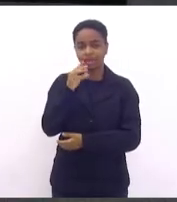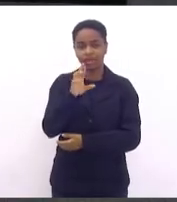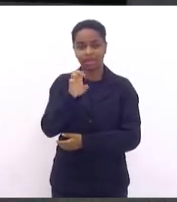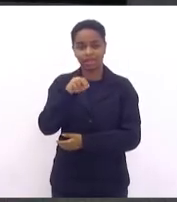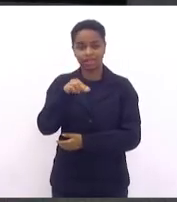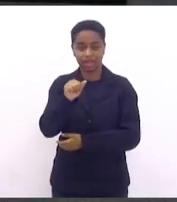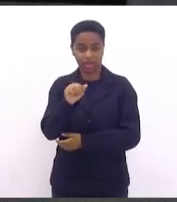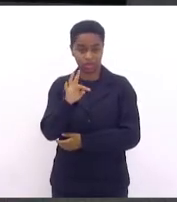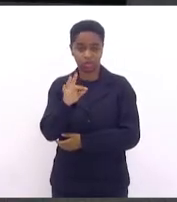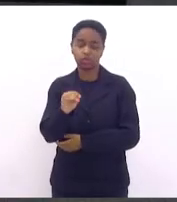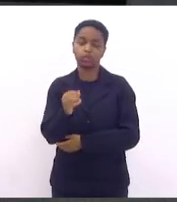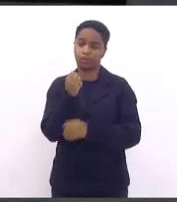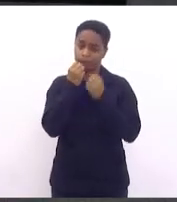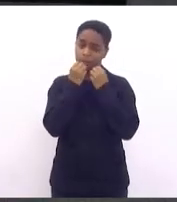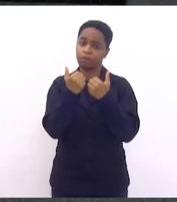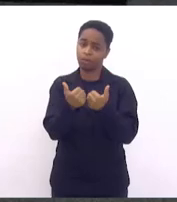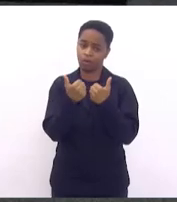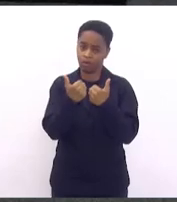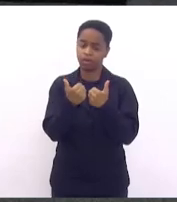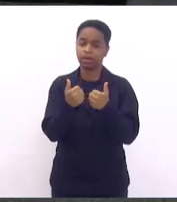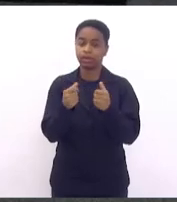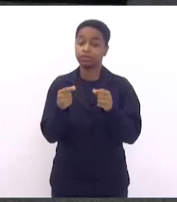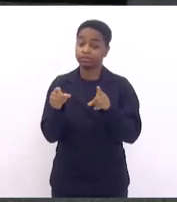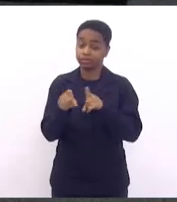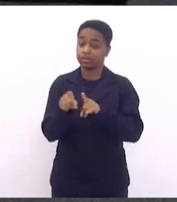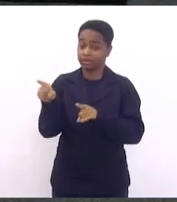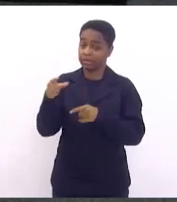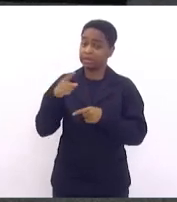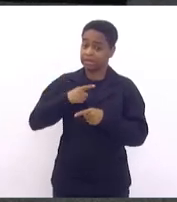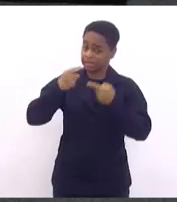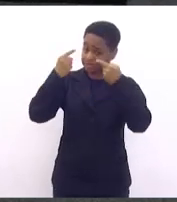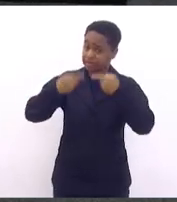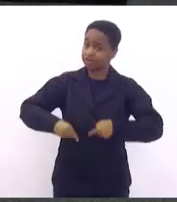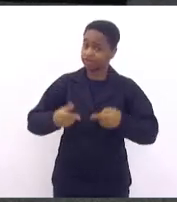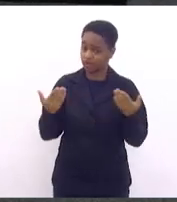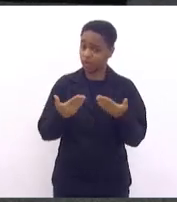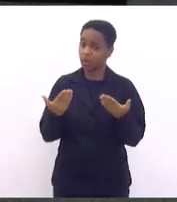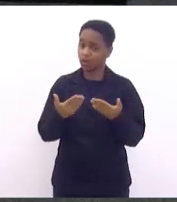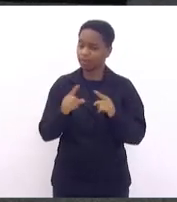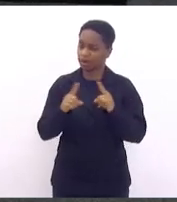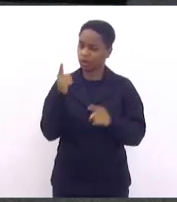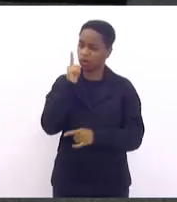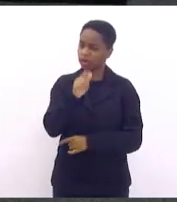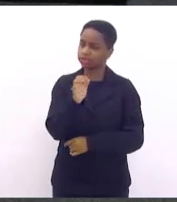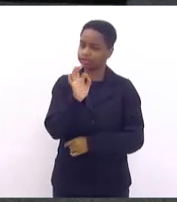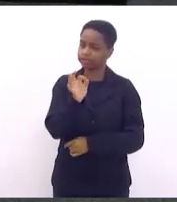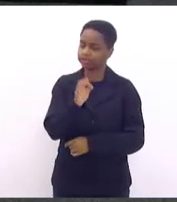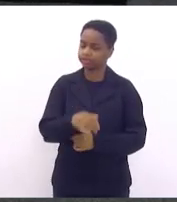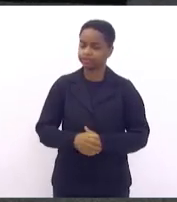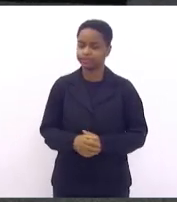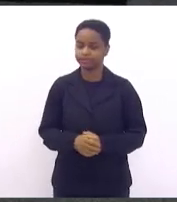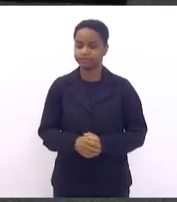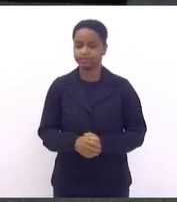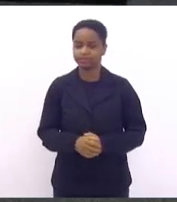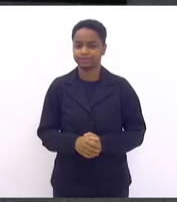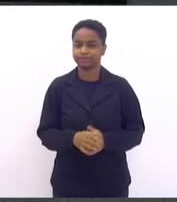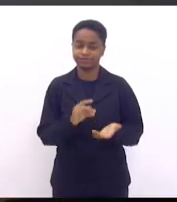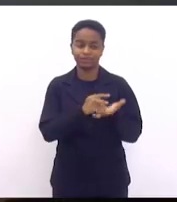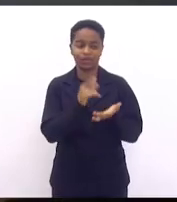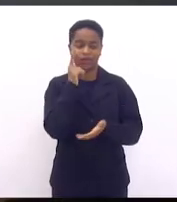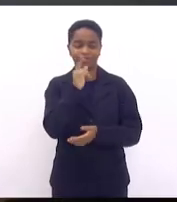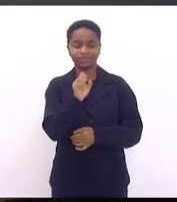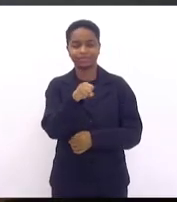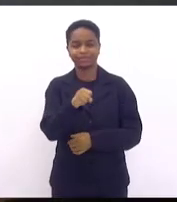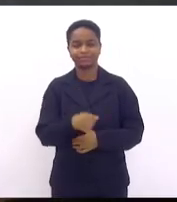Cozzolino foi muito boa. Vossa Excelência tem um grande desafio agora. E está conseguindo esse desafio. É verdade, mas está conseguindo.